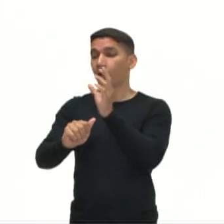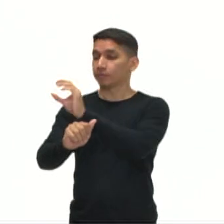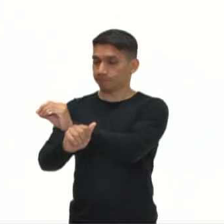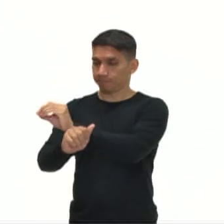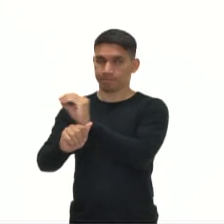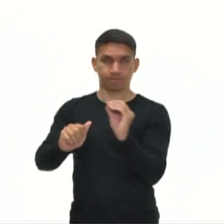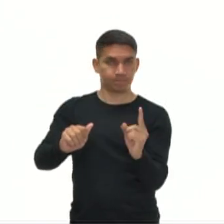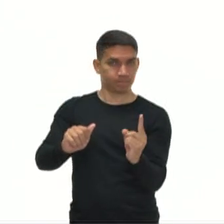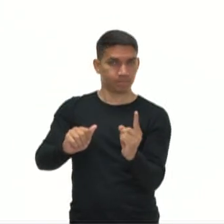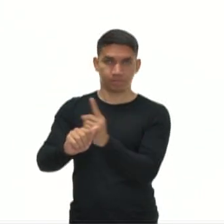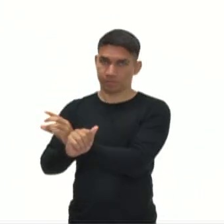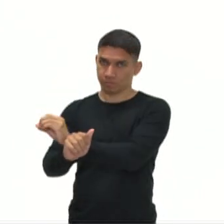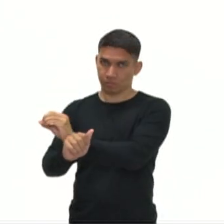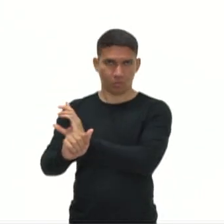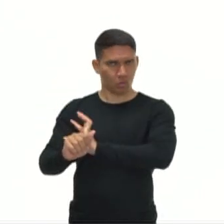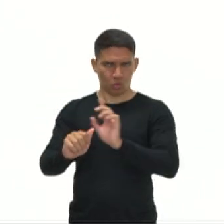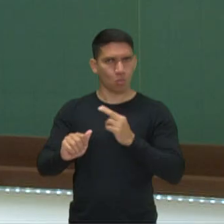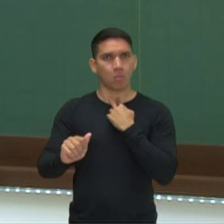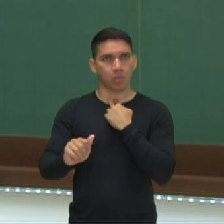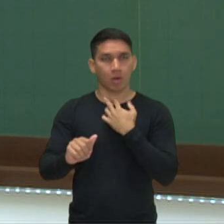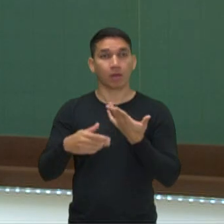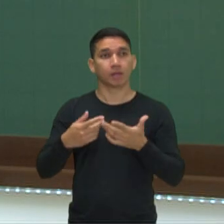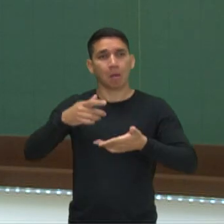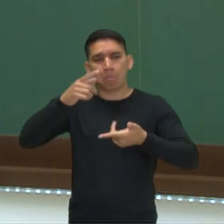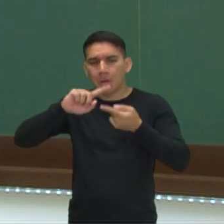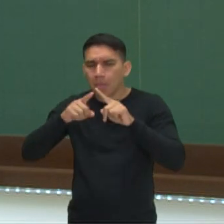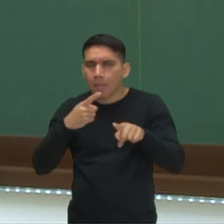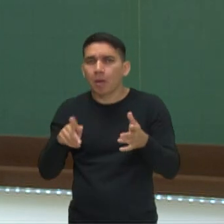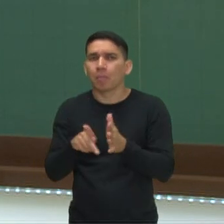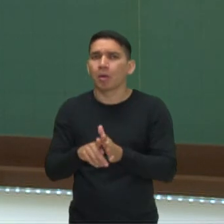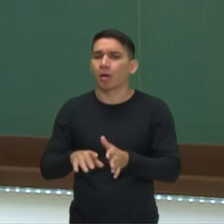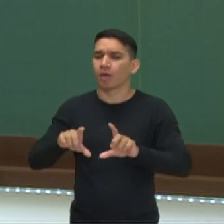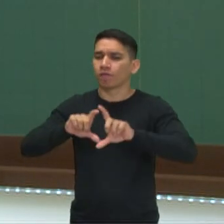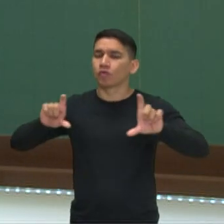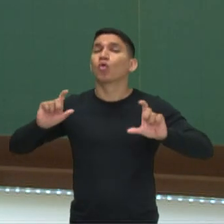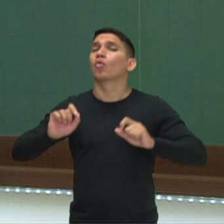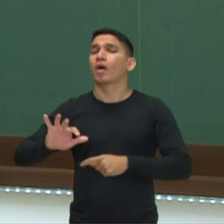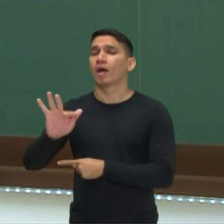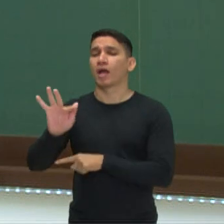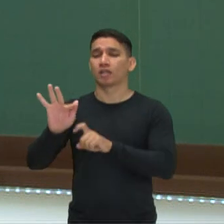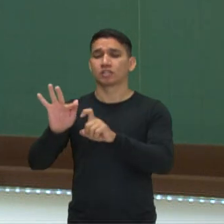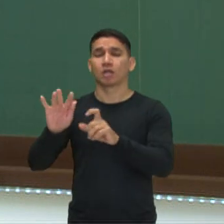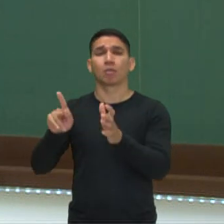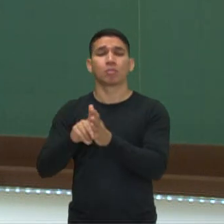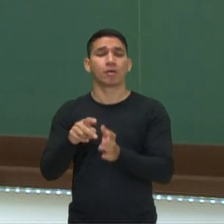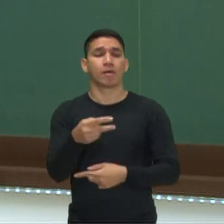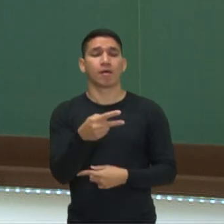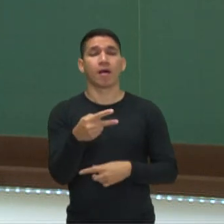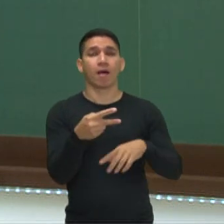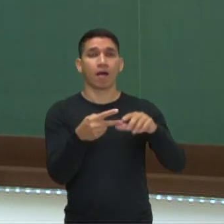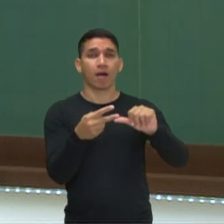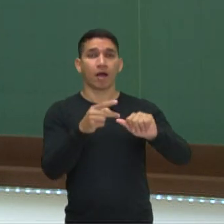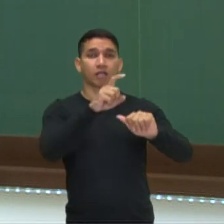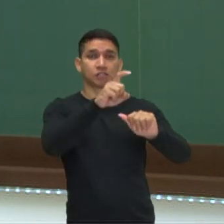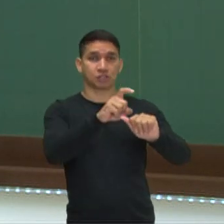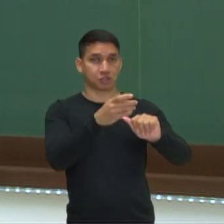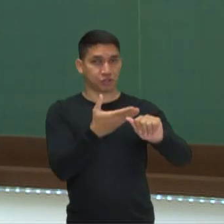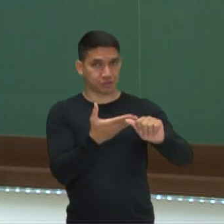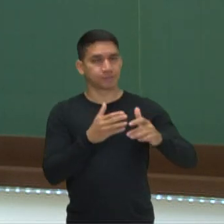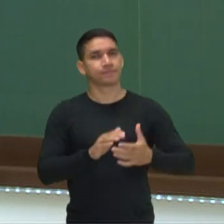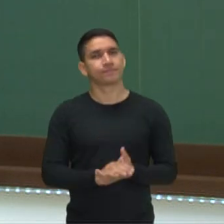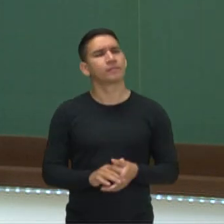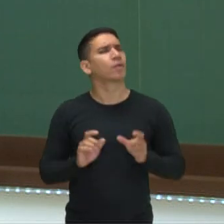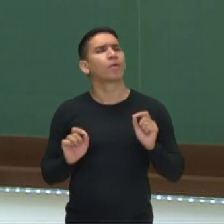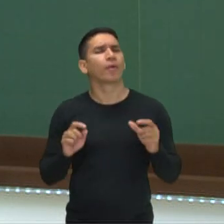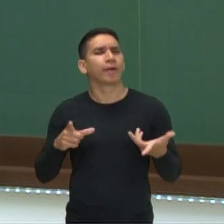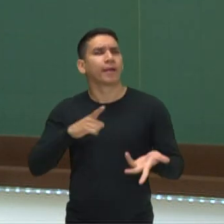1. A notação dessa função, f de x igual a elevado na x. Nós temos,